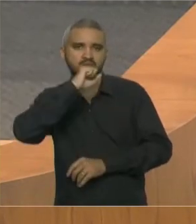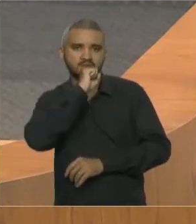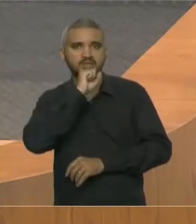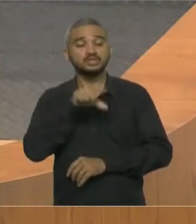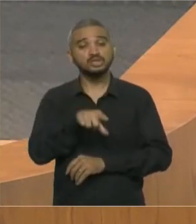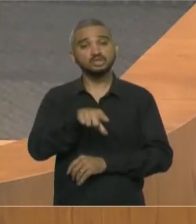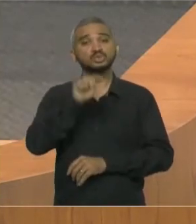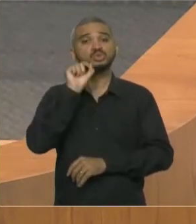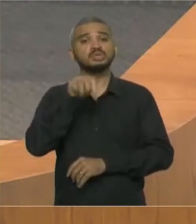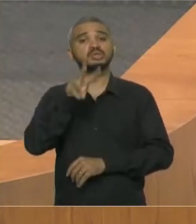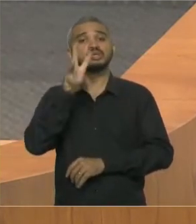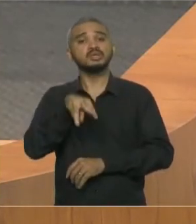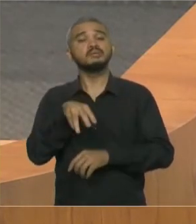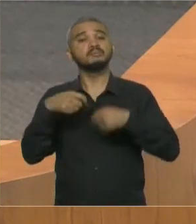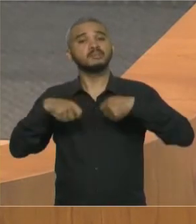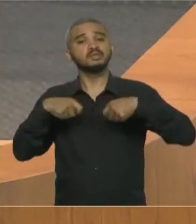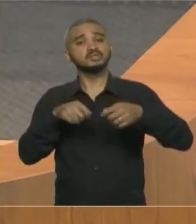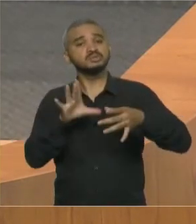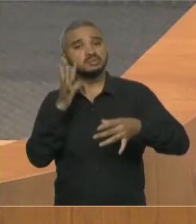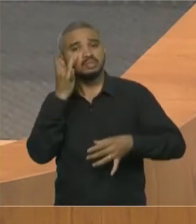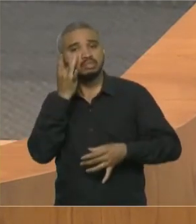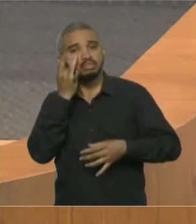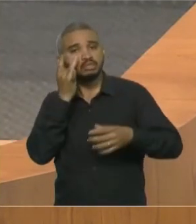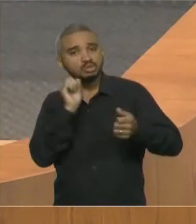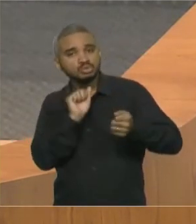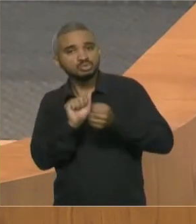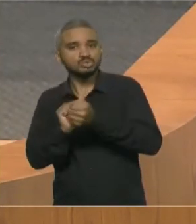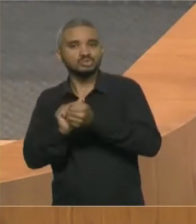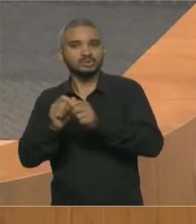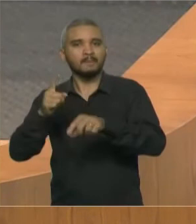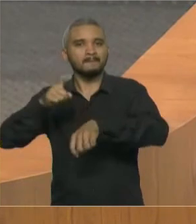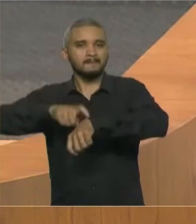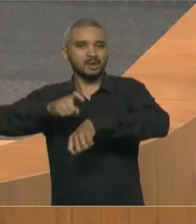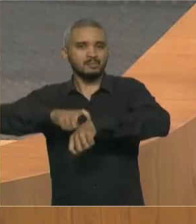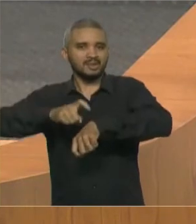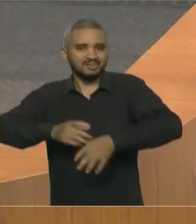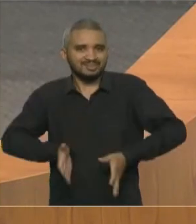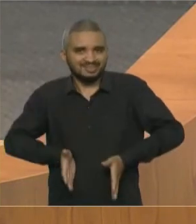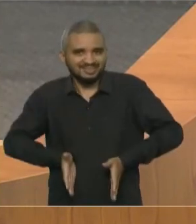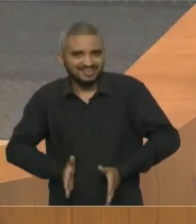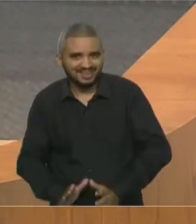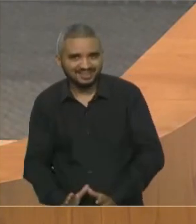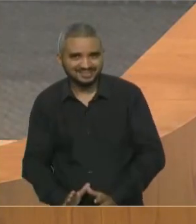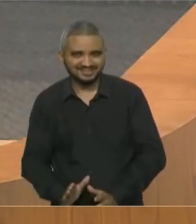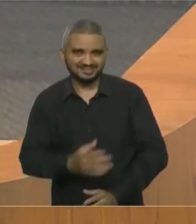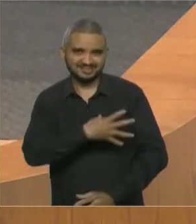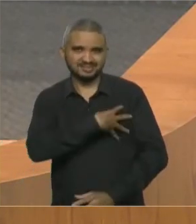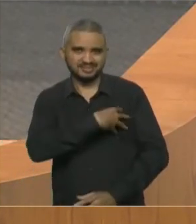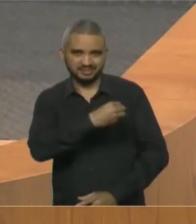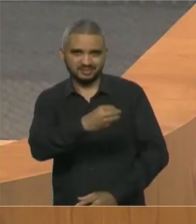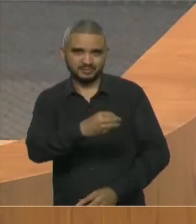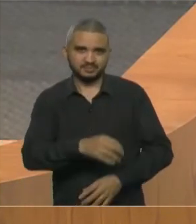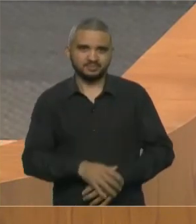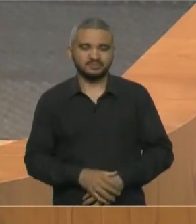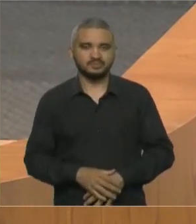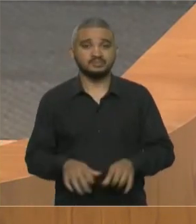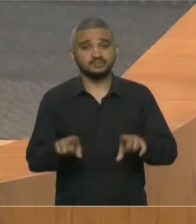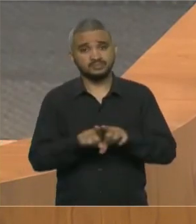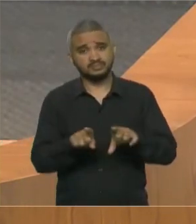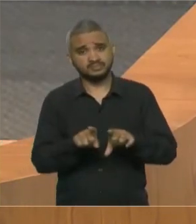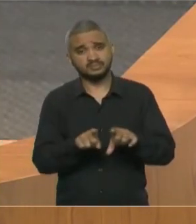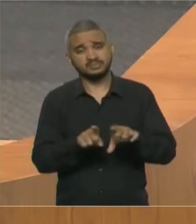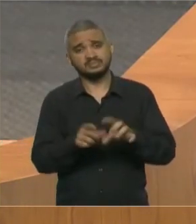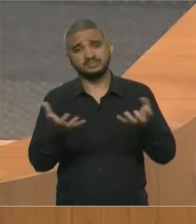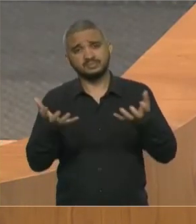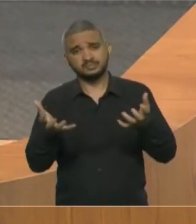queremos que estejam presentes durante esse momento tão importante que é, durante o parto. E para finalizar, eu gostaria também de